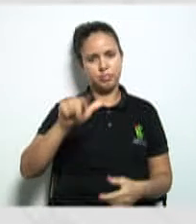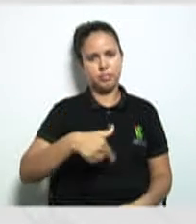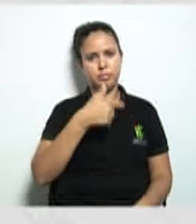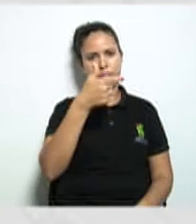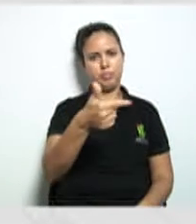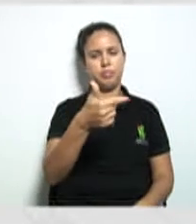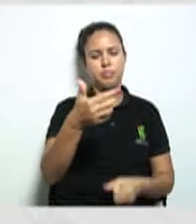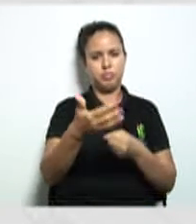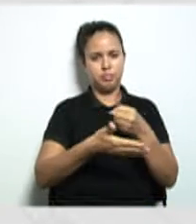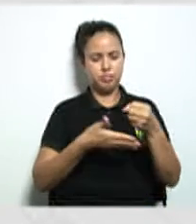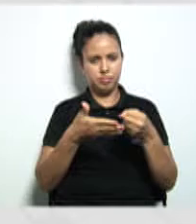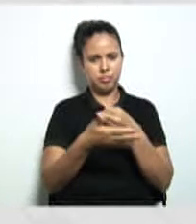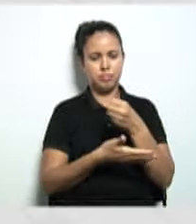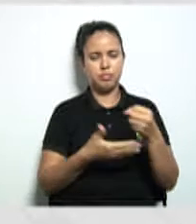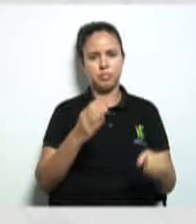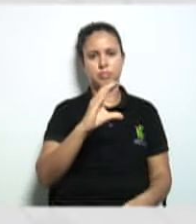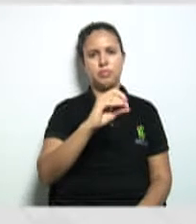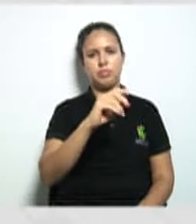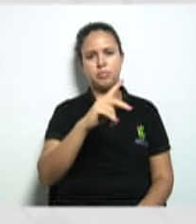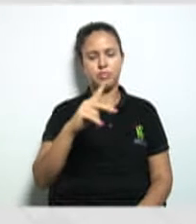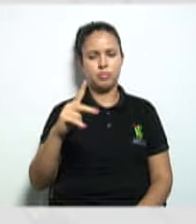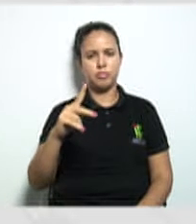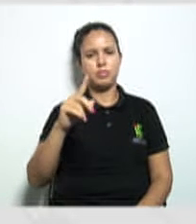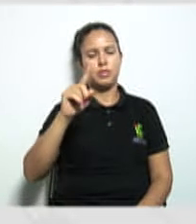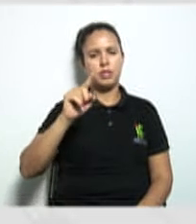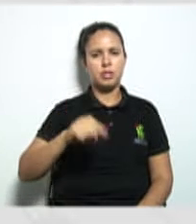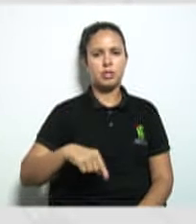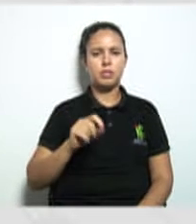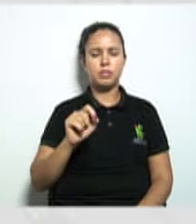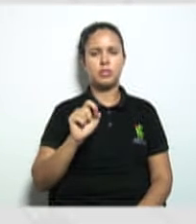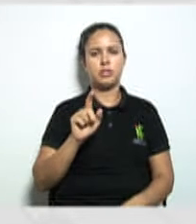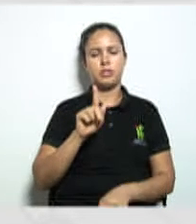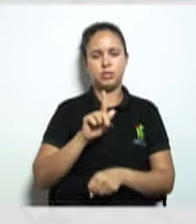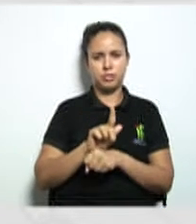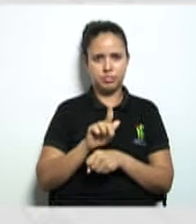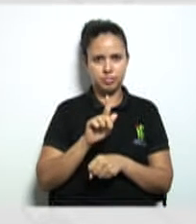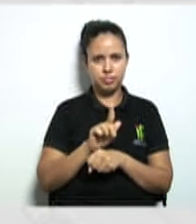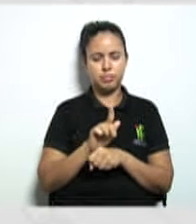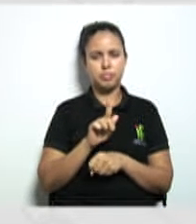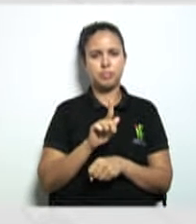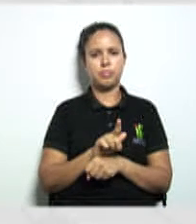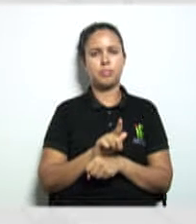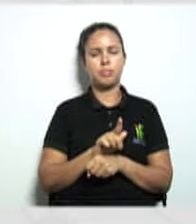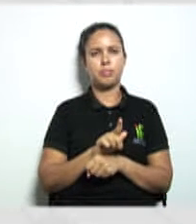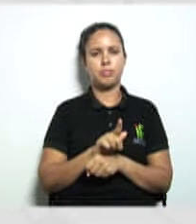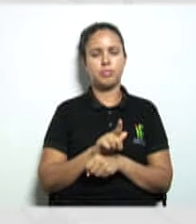do cooperativismo, que é o princípio da gestão